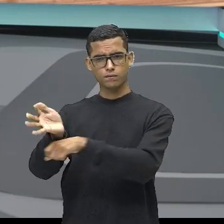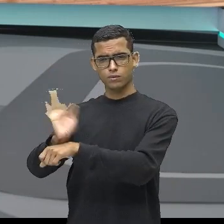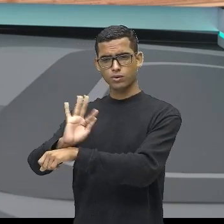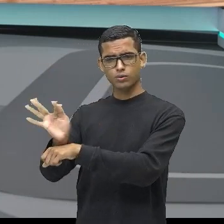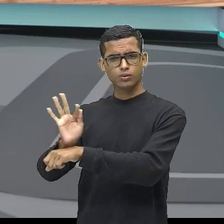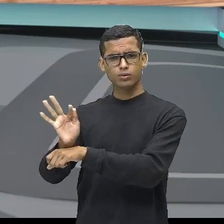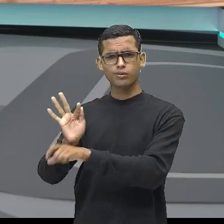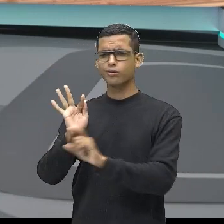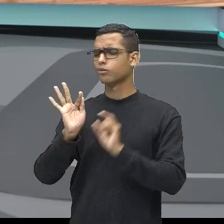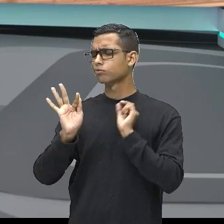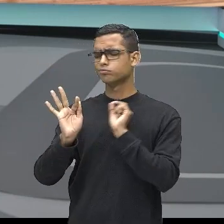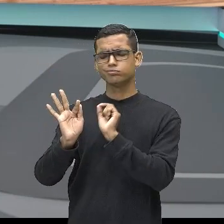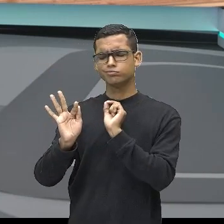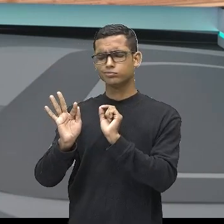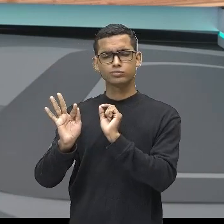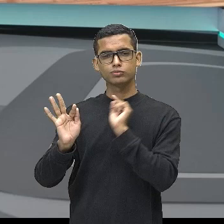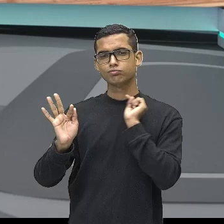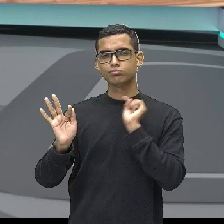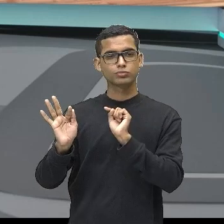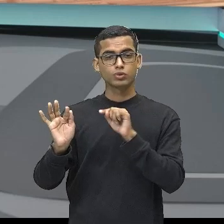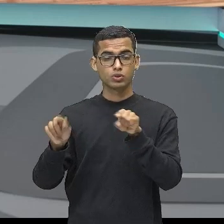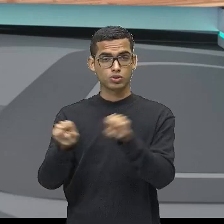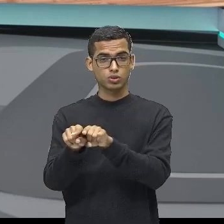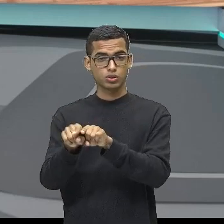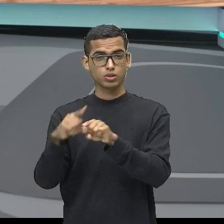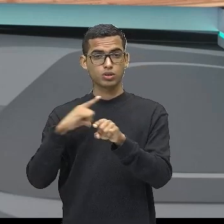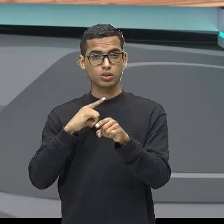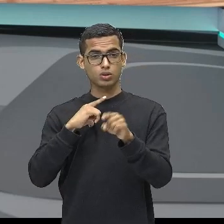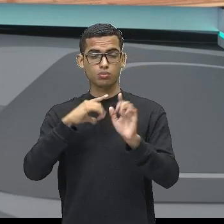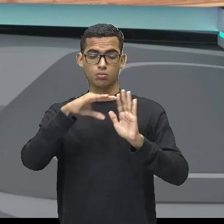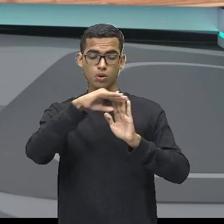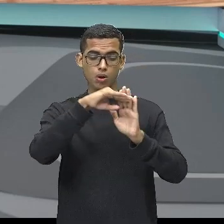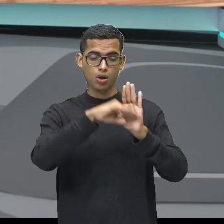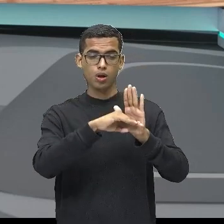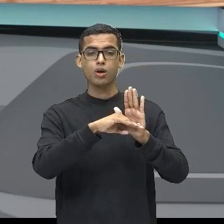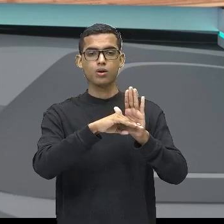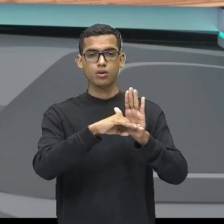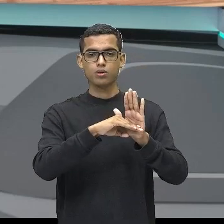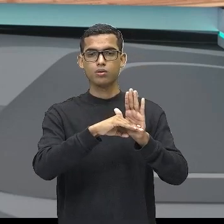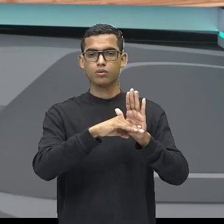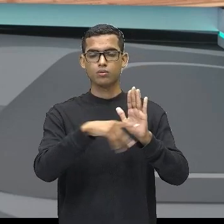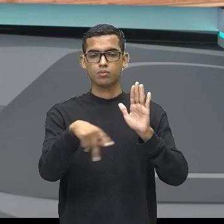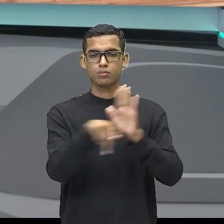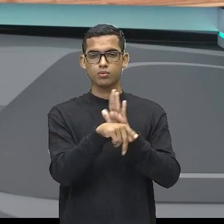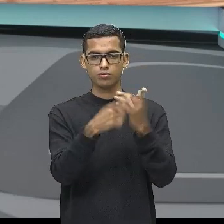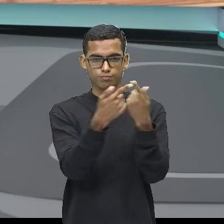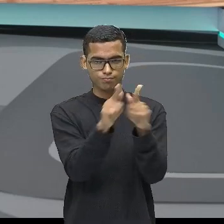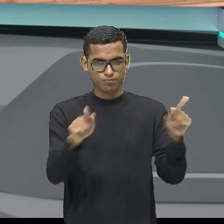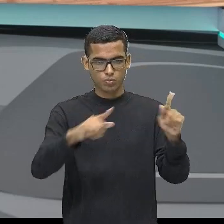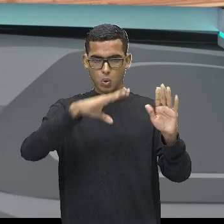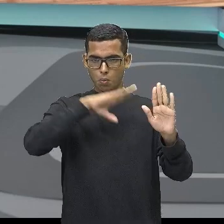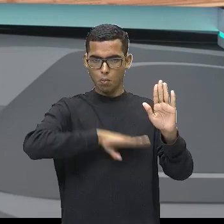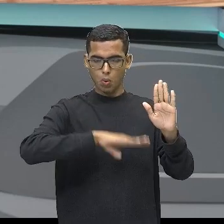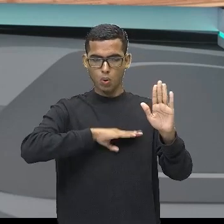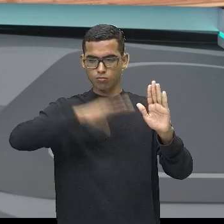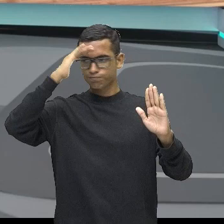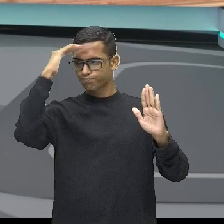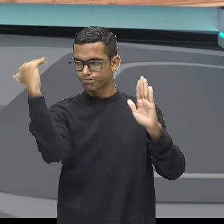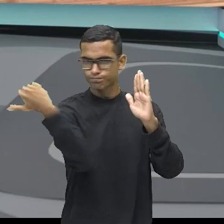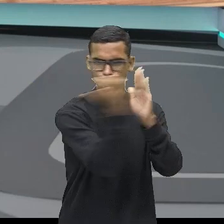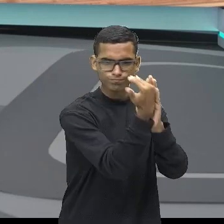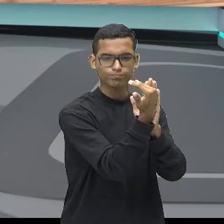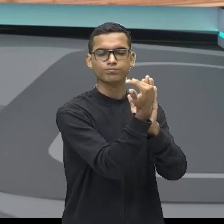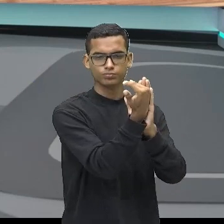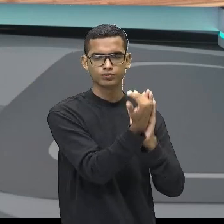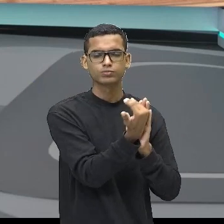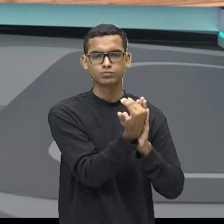acordo com as normas da língua padrão, as normas gramaticais. Percebe que nesse tipo